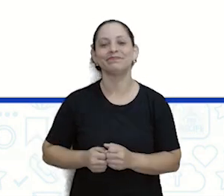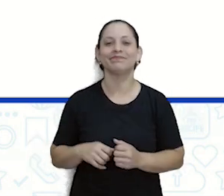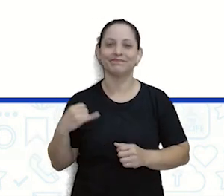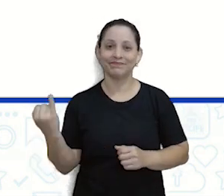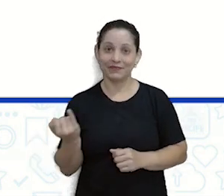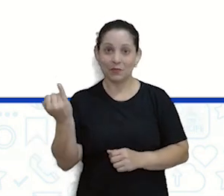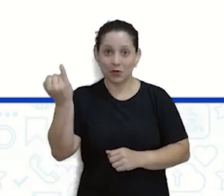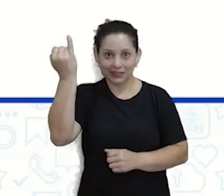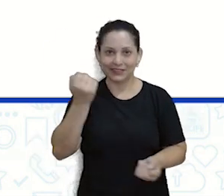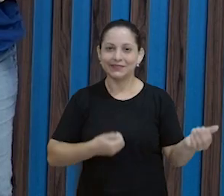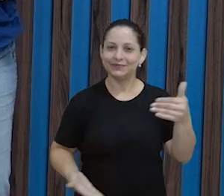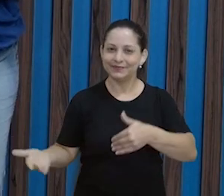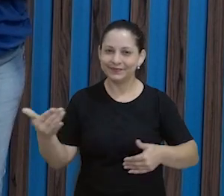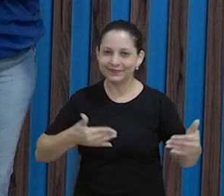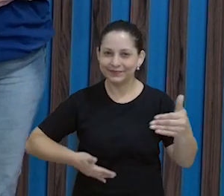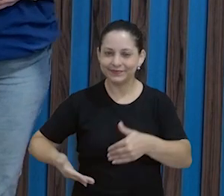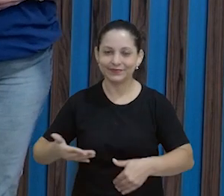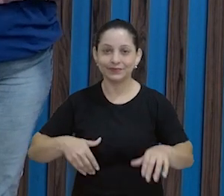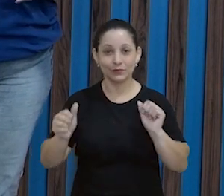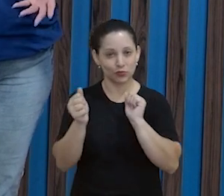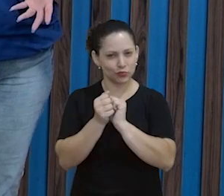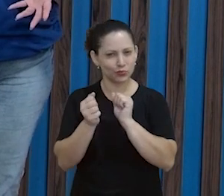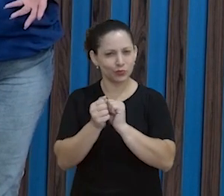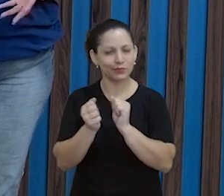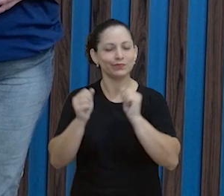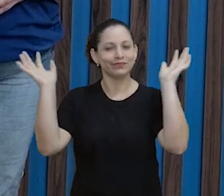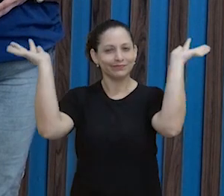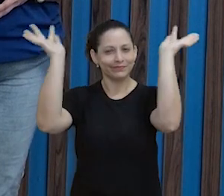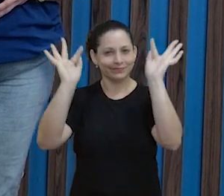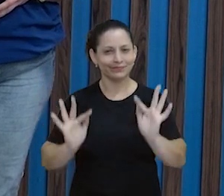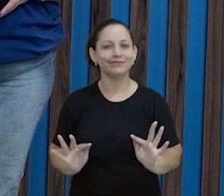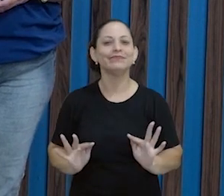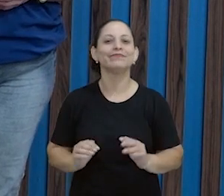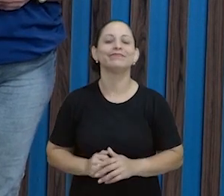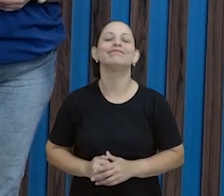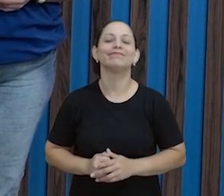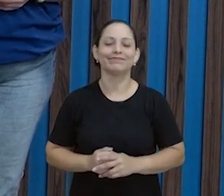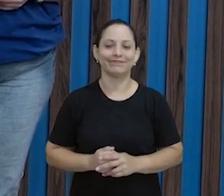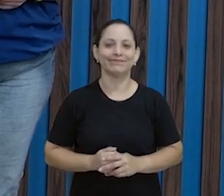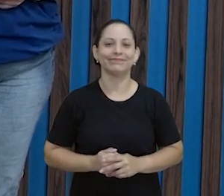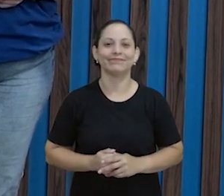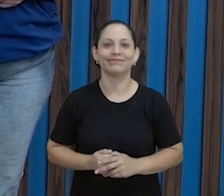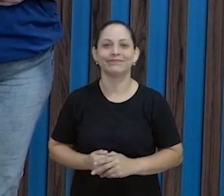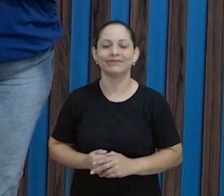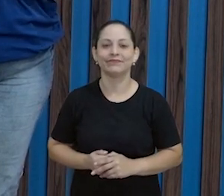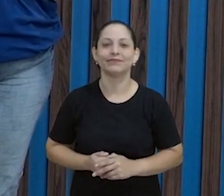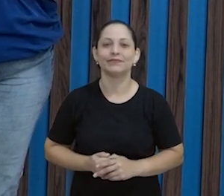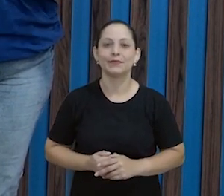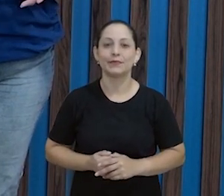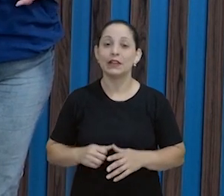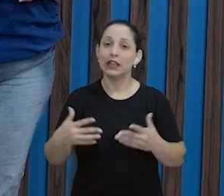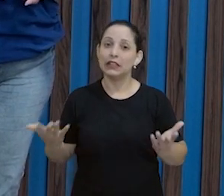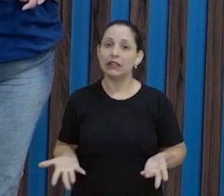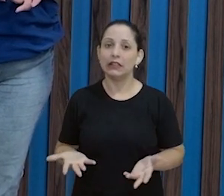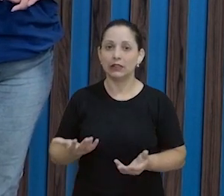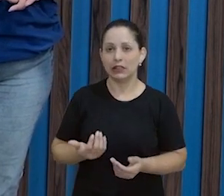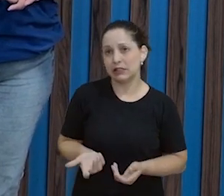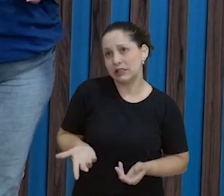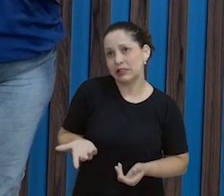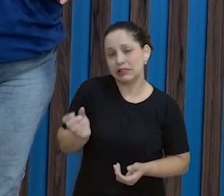de vocês aí, essa interação de vocês com a gente fica muito feliz em falar com vocês, tá bom? E quem não pode